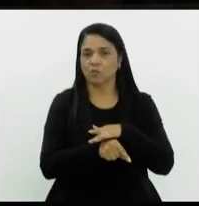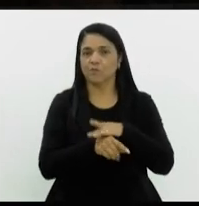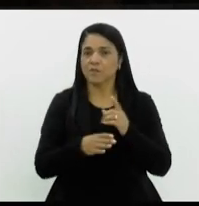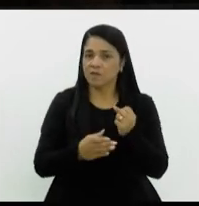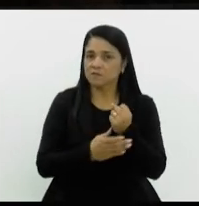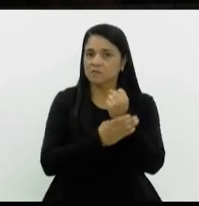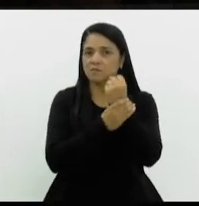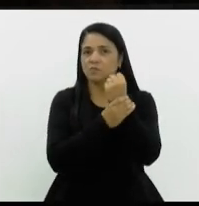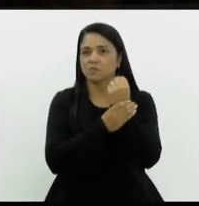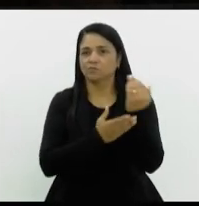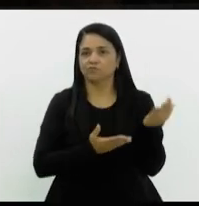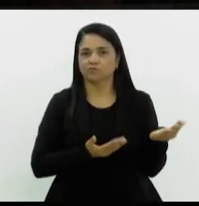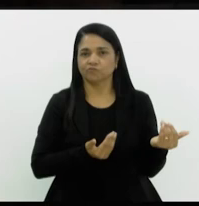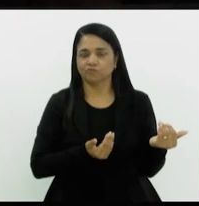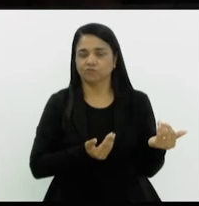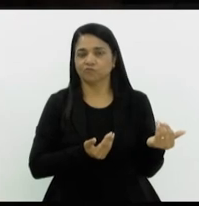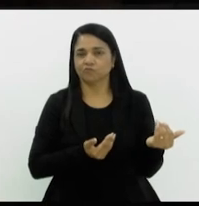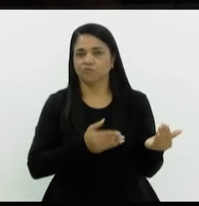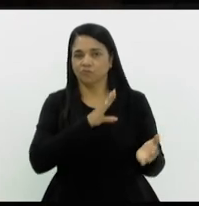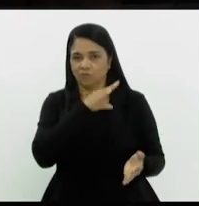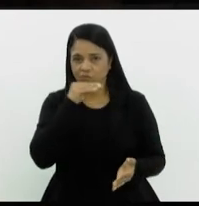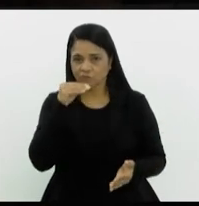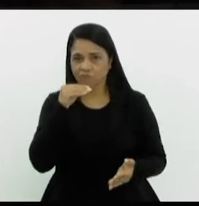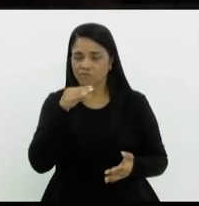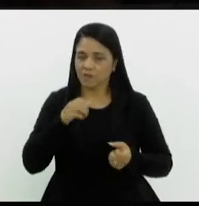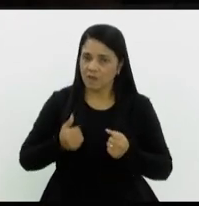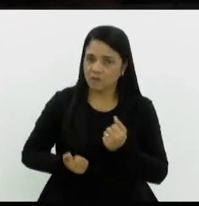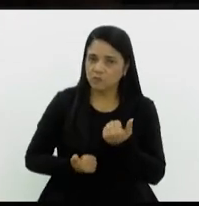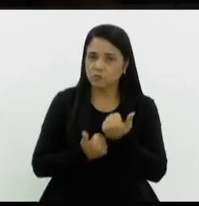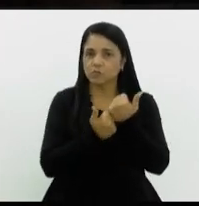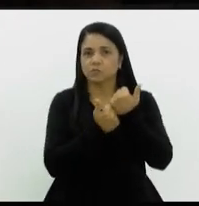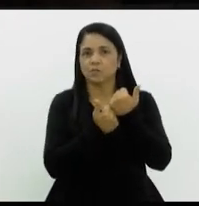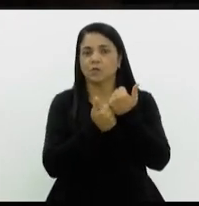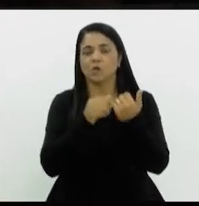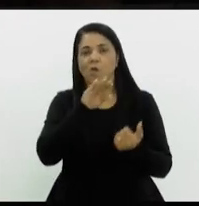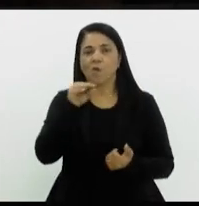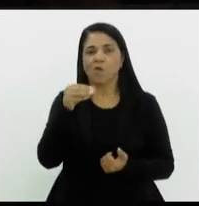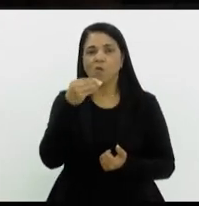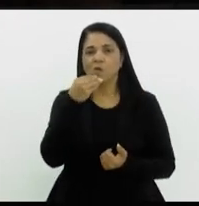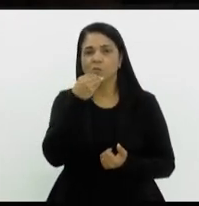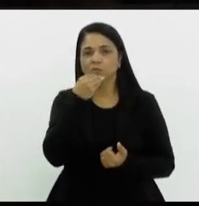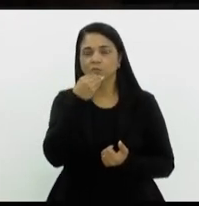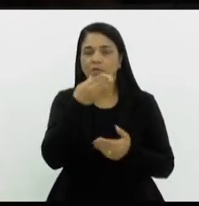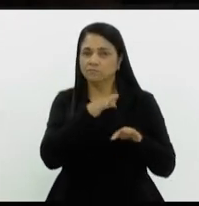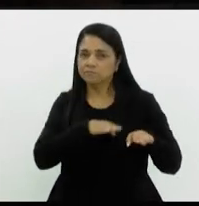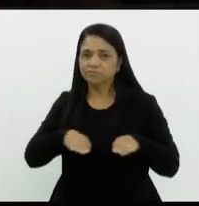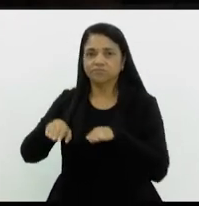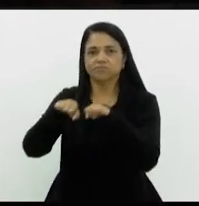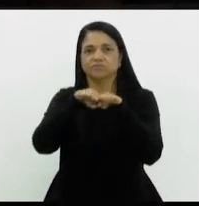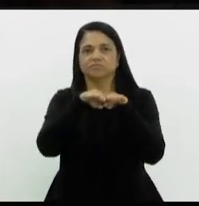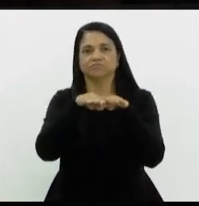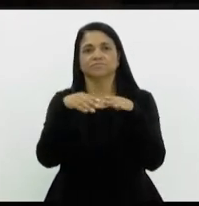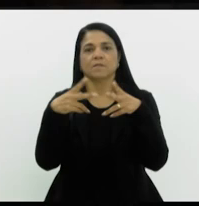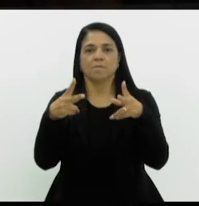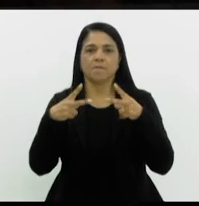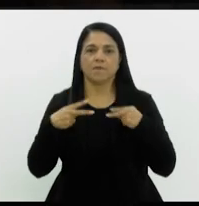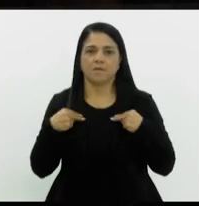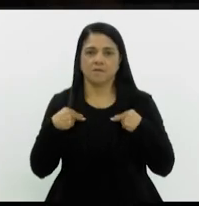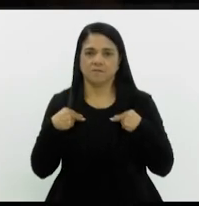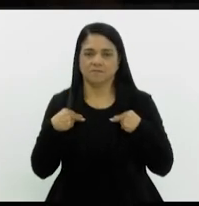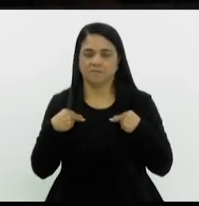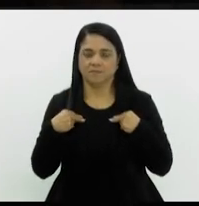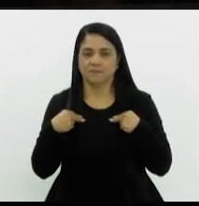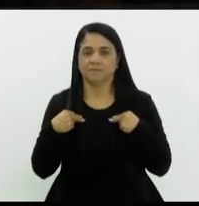que a nossa juventude tenha o suporte e as oportunidades que merece. Eu